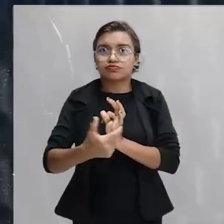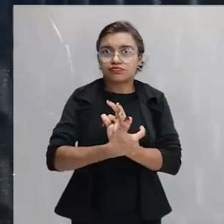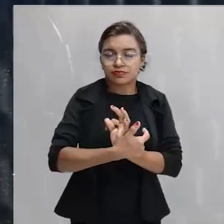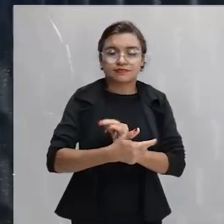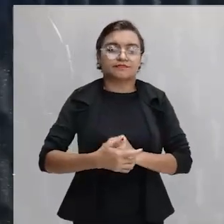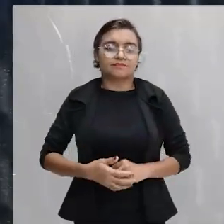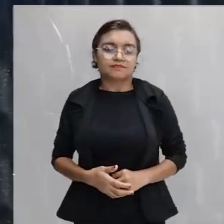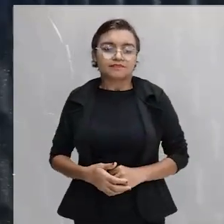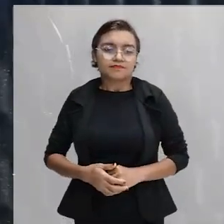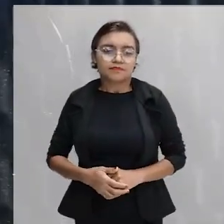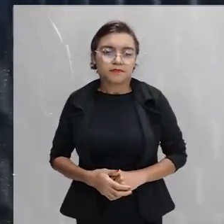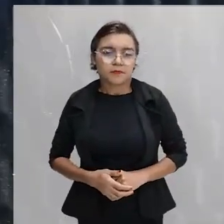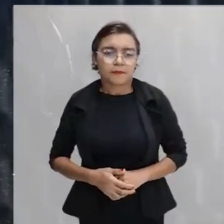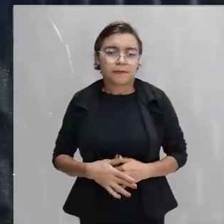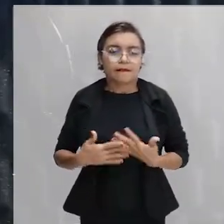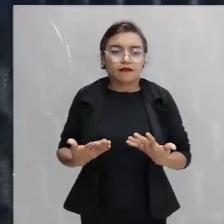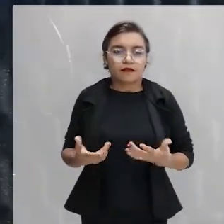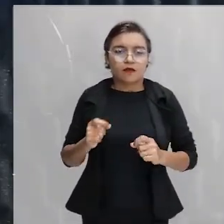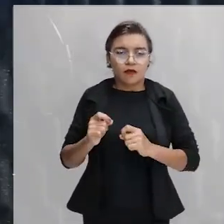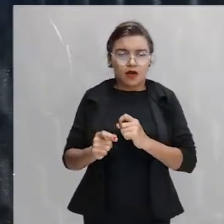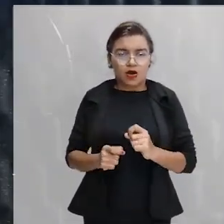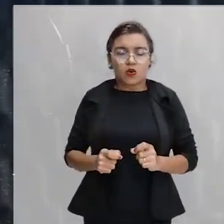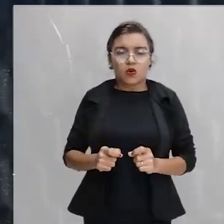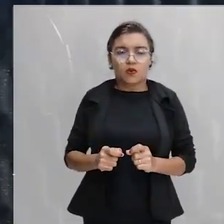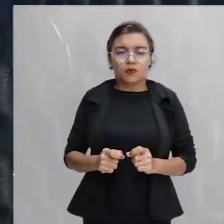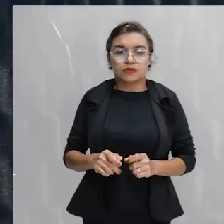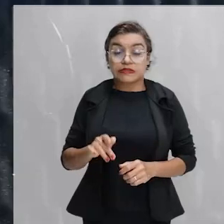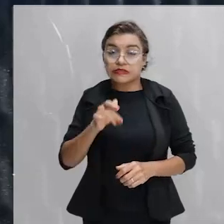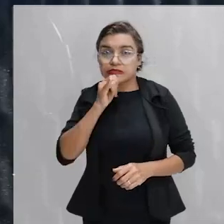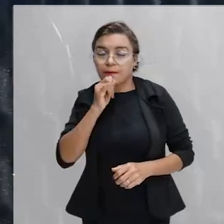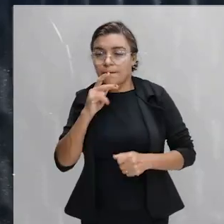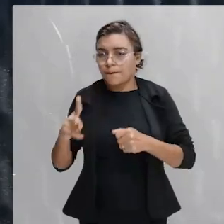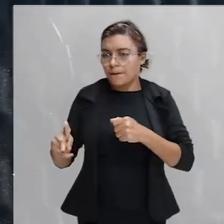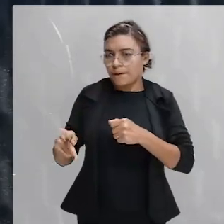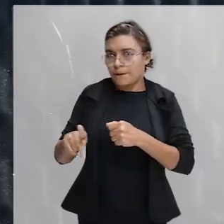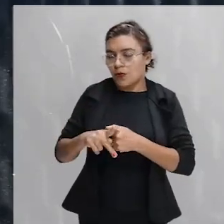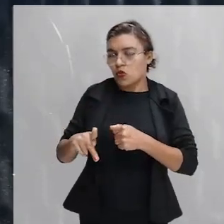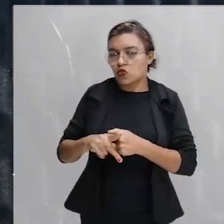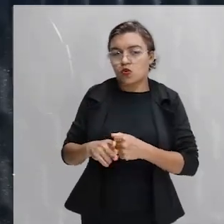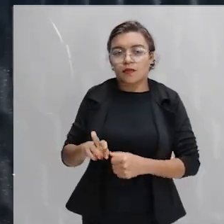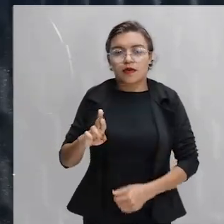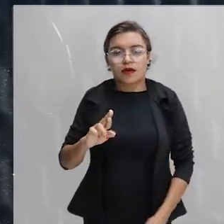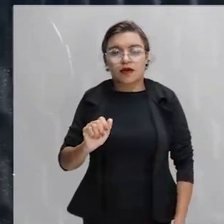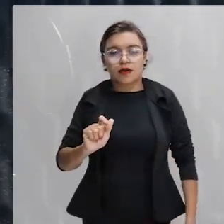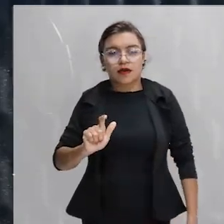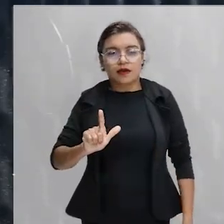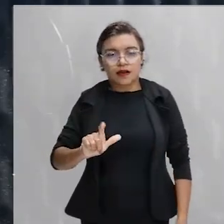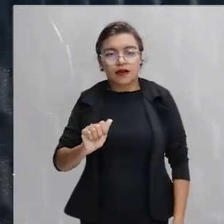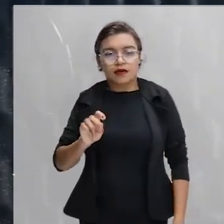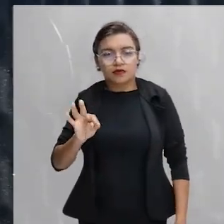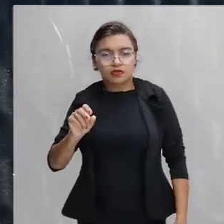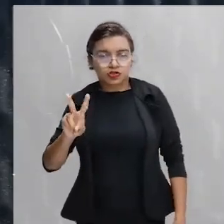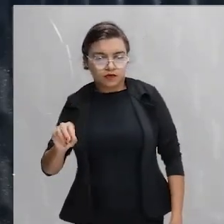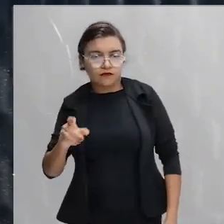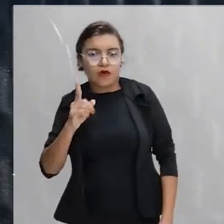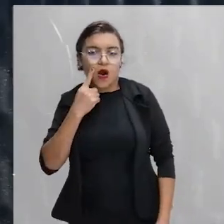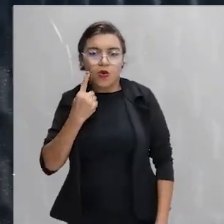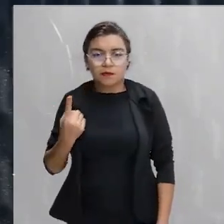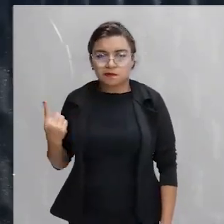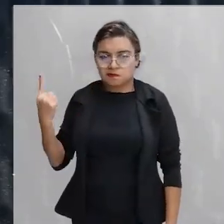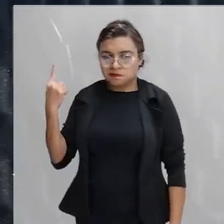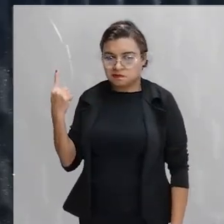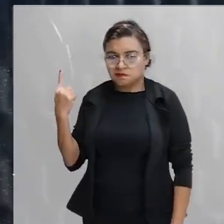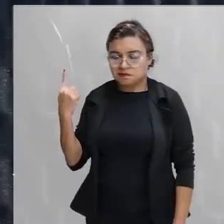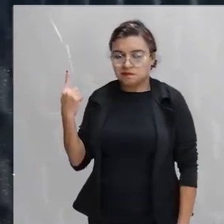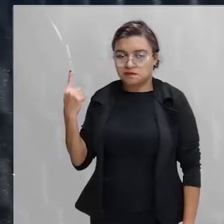mais? Vamos agora falar dos pronomes relativos. Por quê? Porque os pronomes relativos vão introduzir as orações adjetivas,